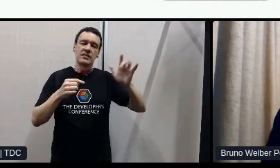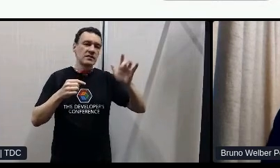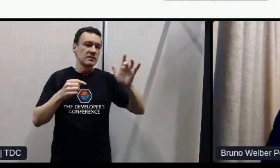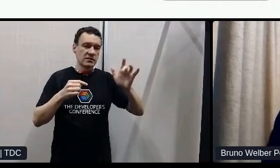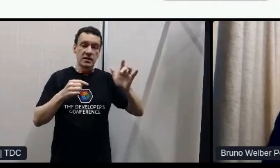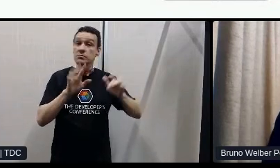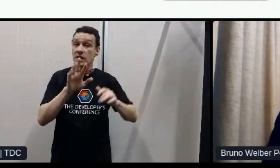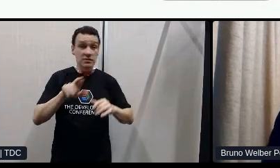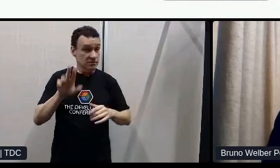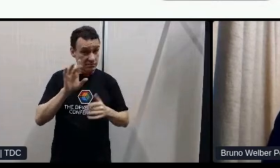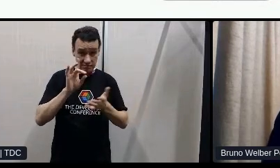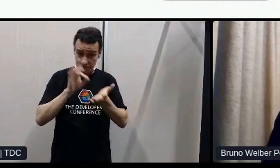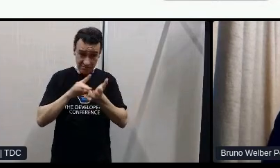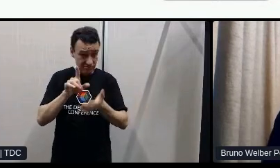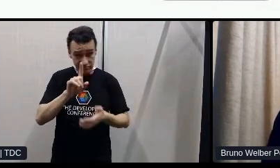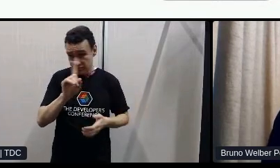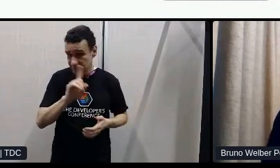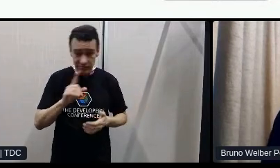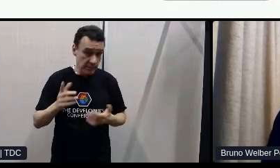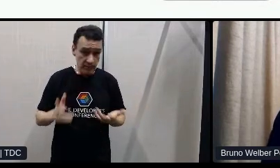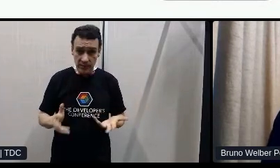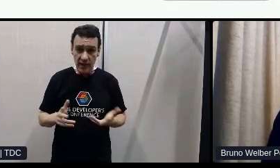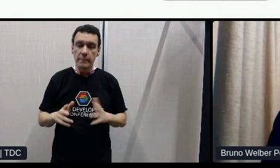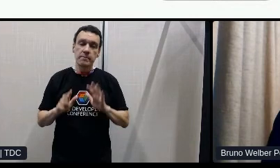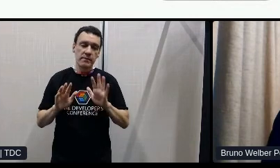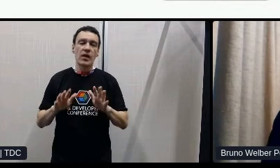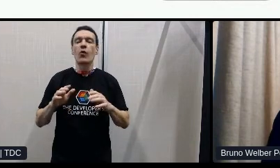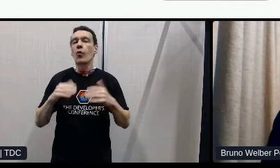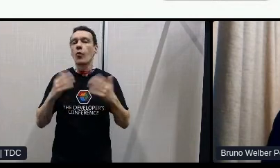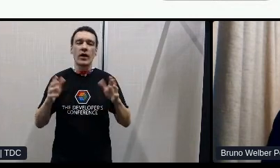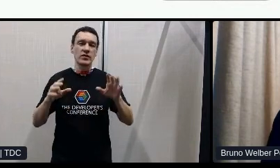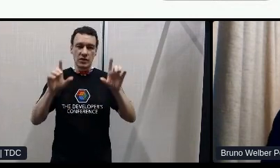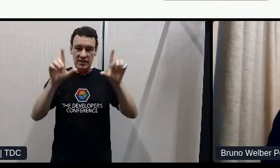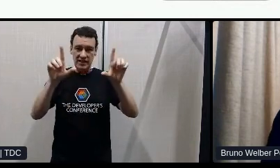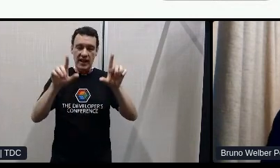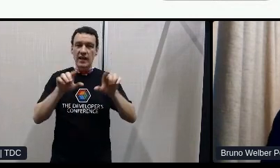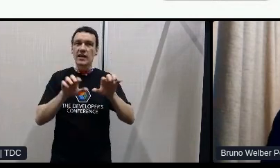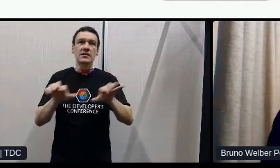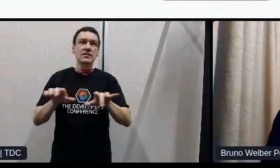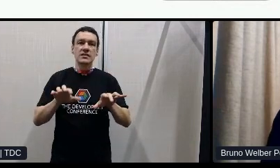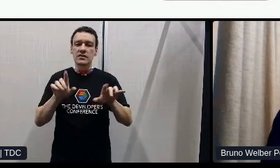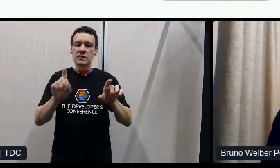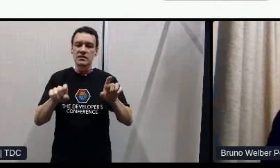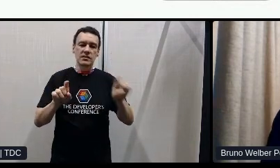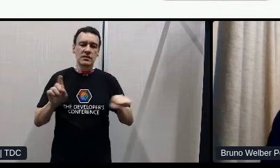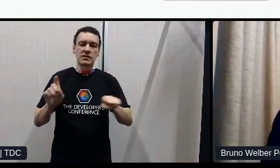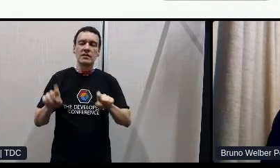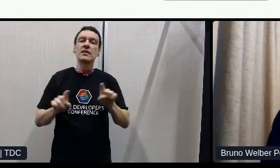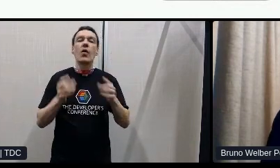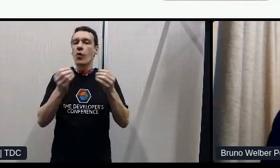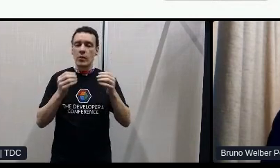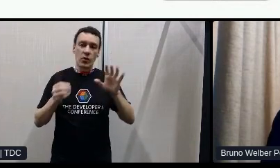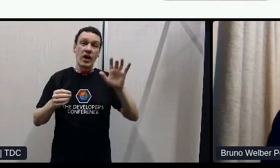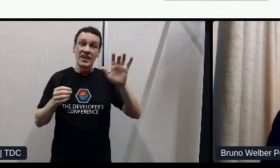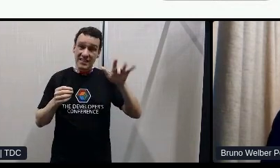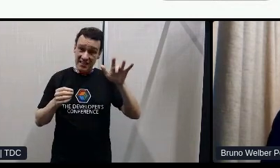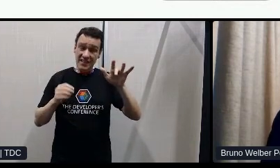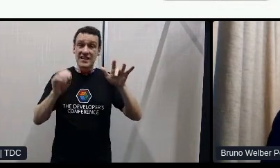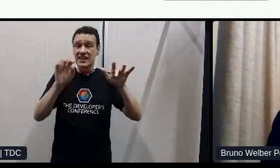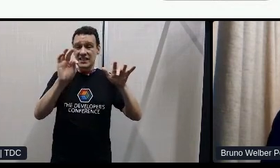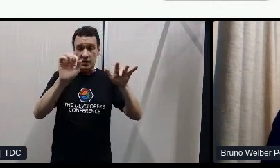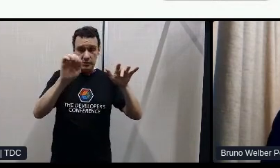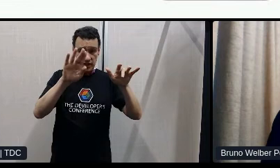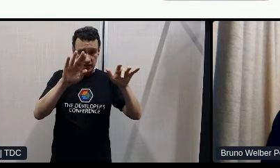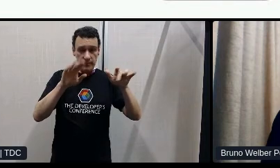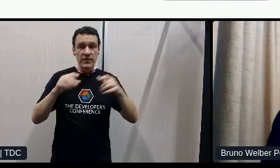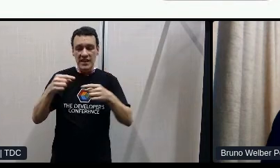não é verdade. Na verdade, a gente tem para navegar em uma tela 3 métodos. o Tab, as setas e o que a gente chama de